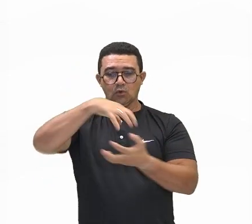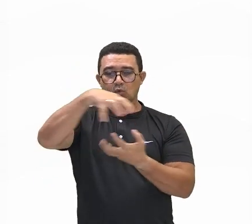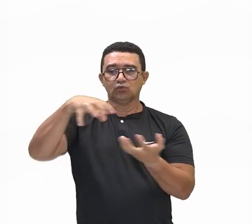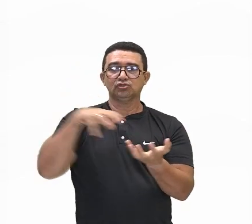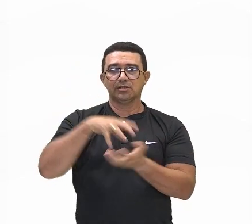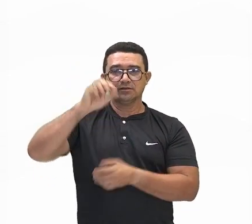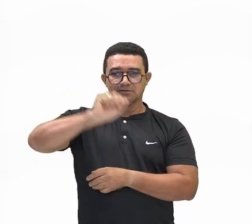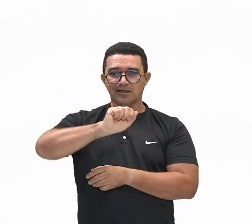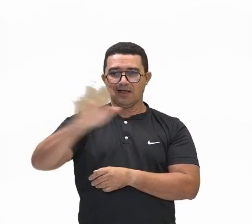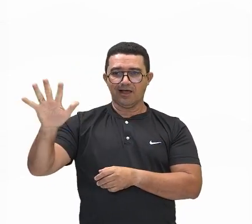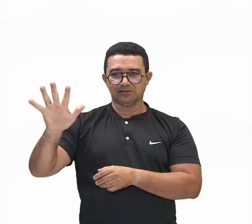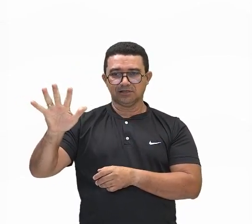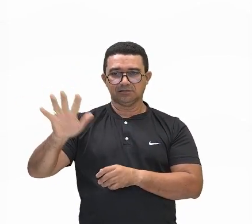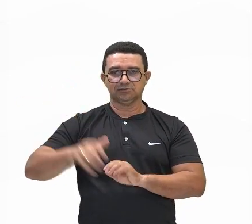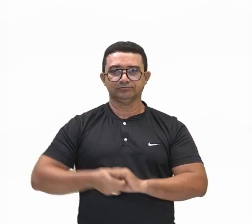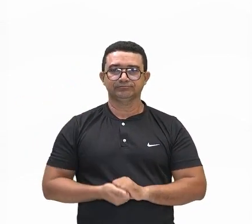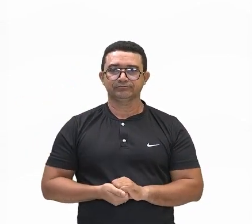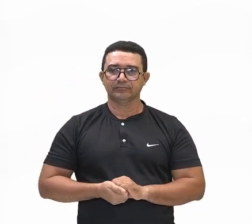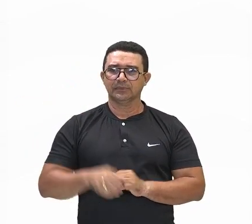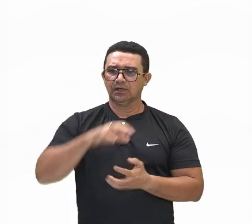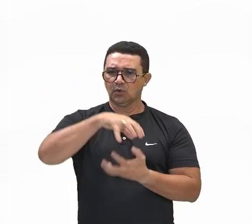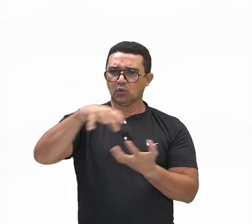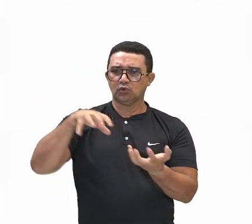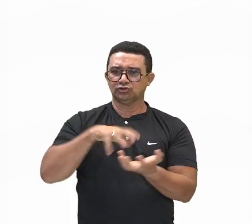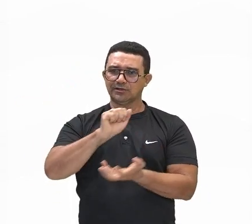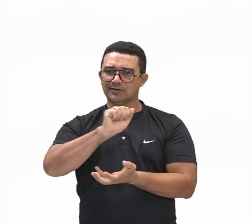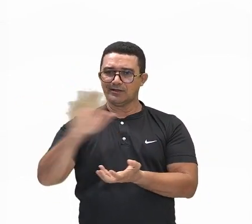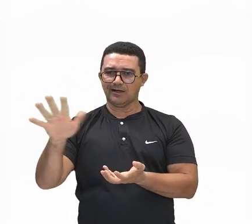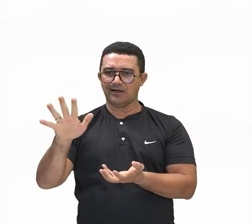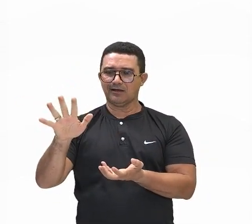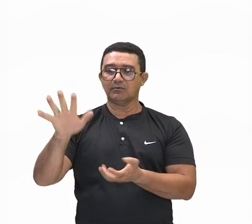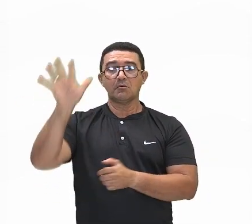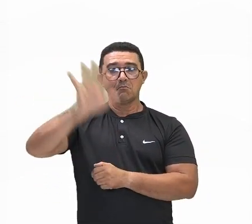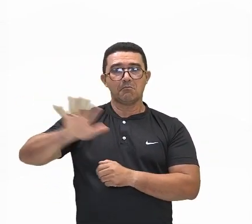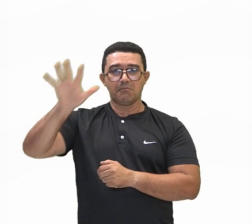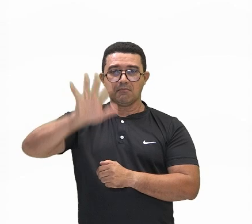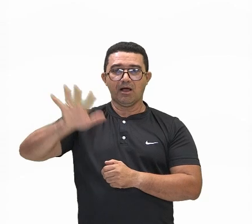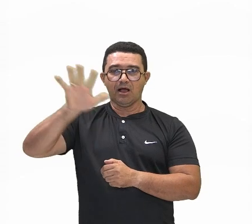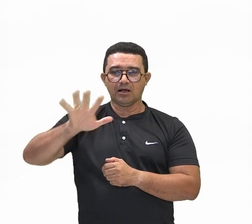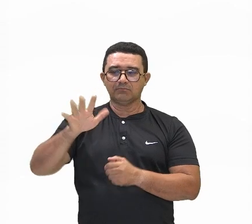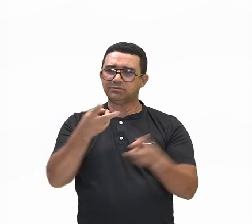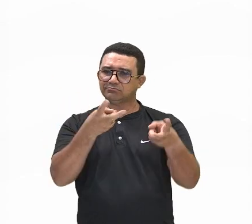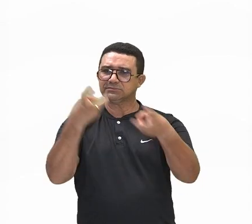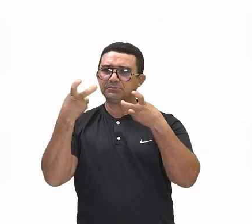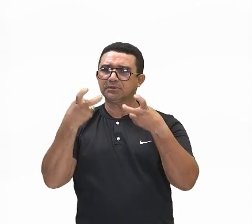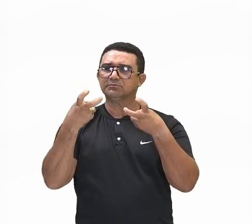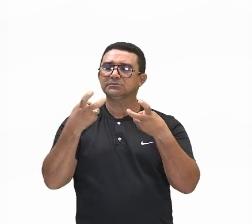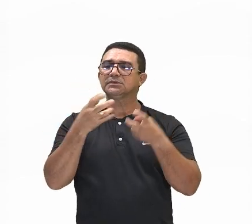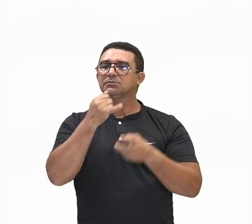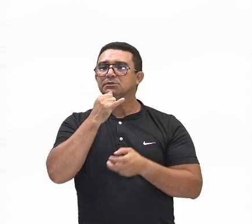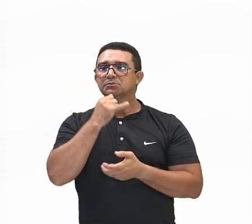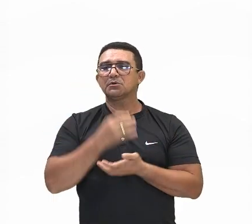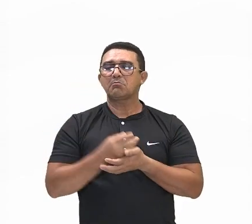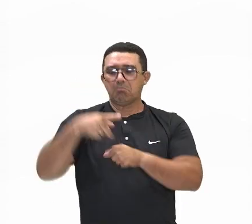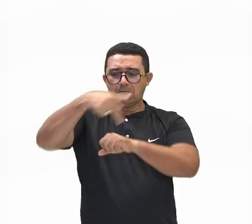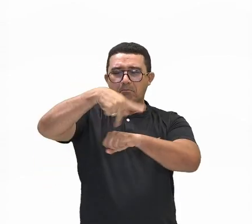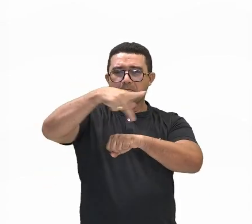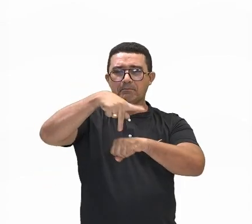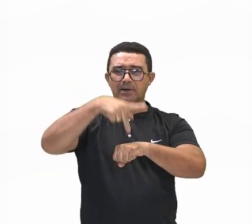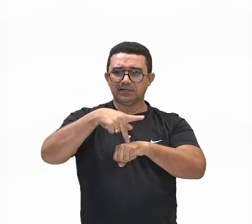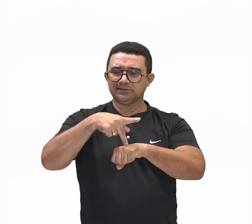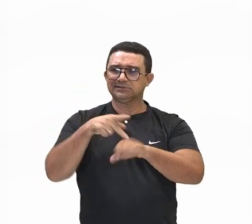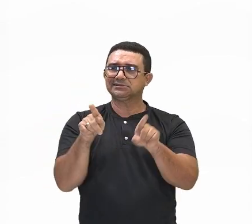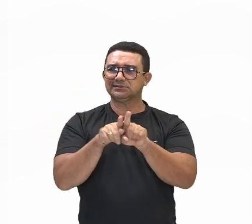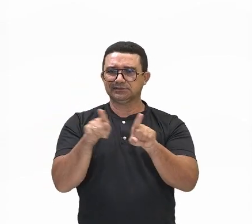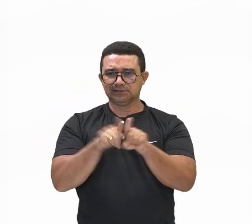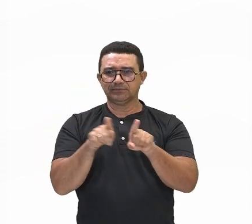né? Esse continente, gente, através do mapa, vocês podem observar aí a quantidade de países também que